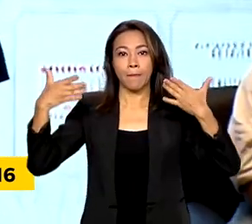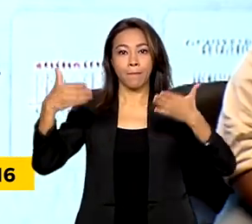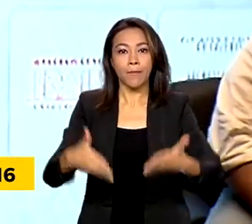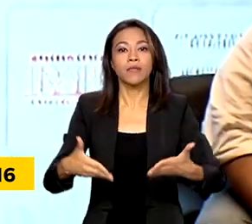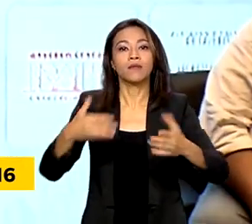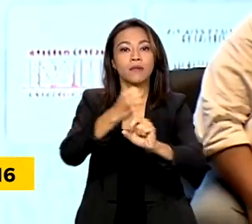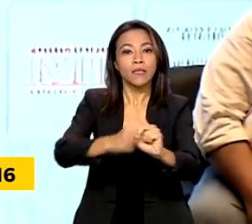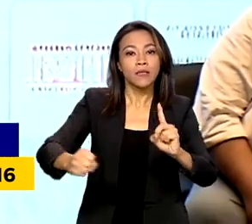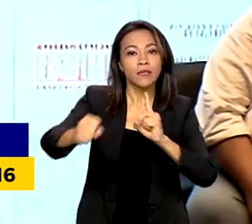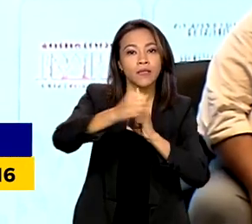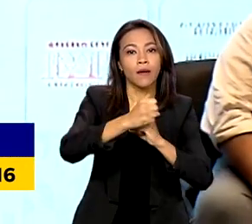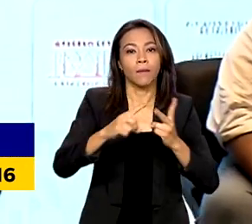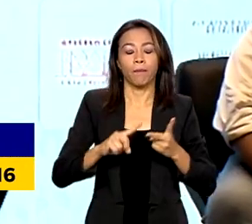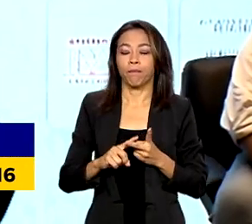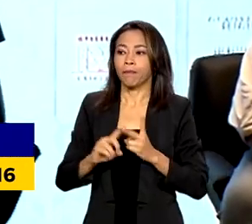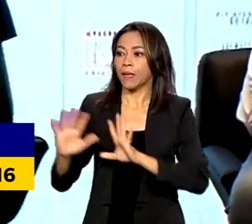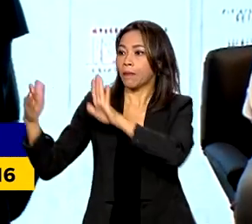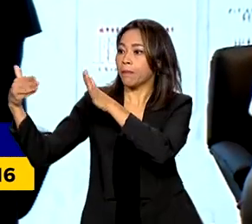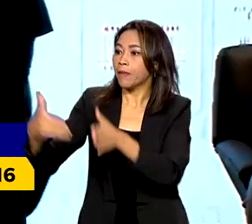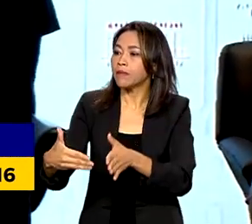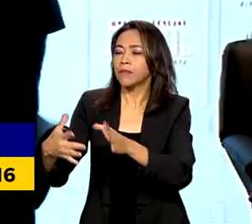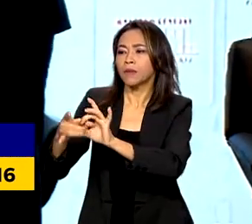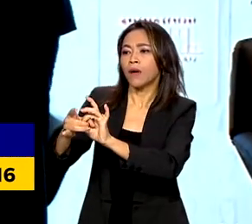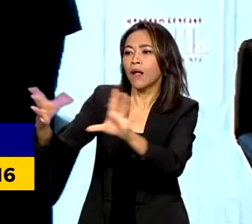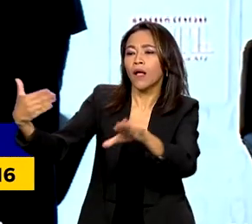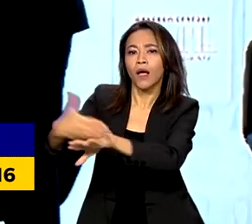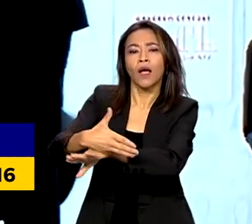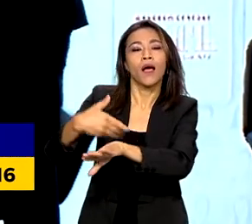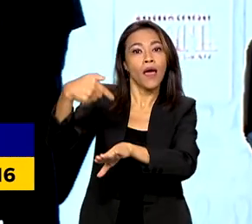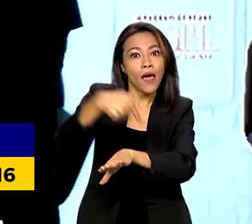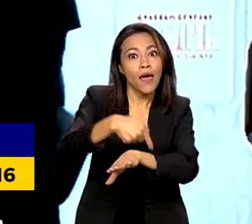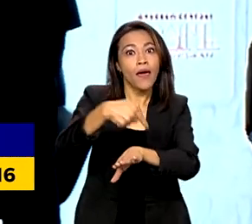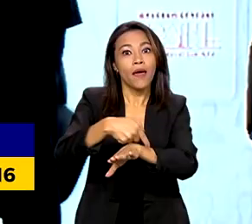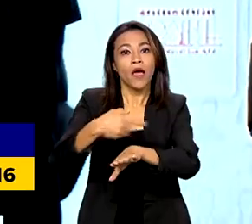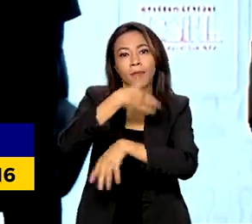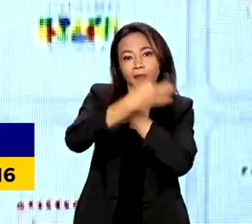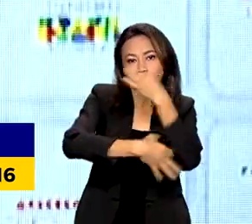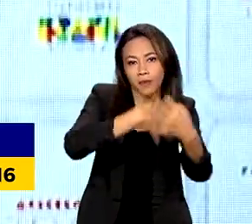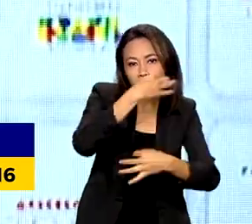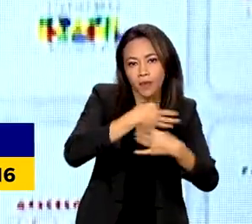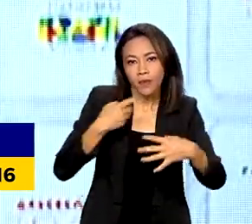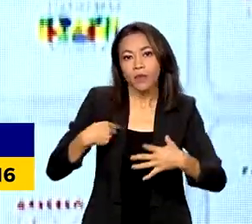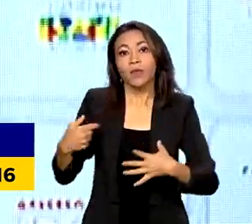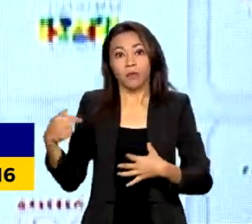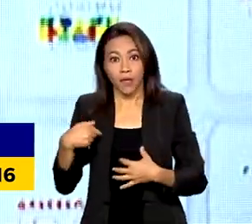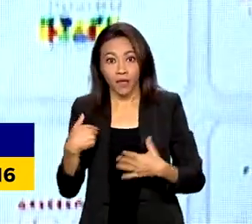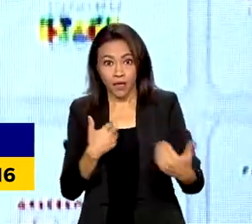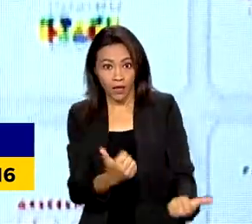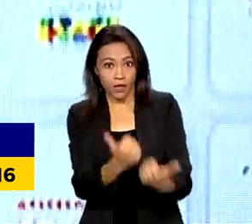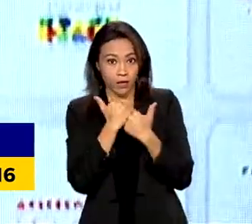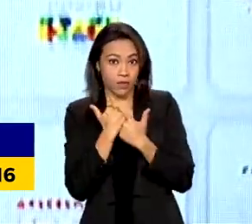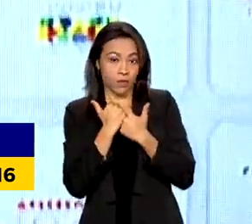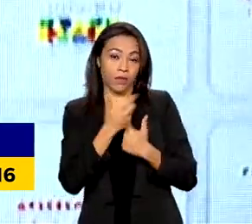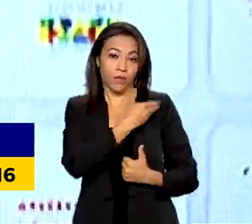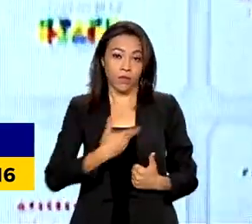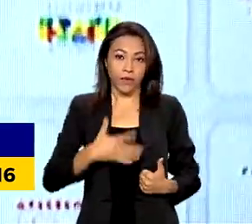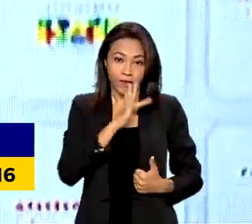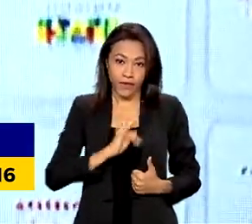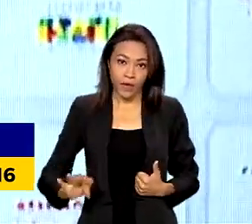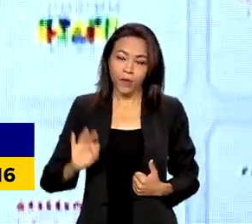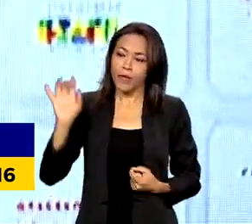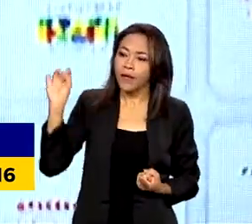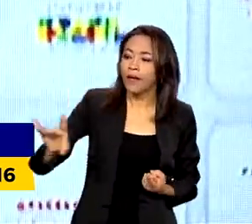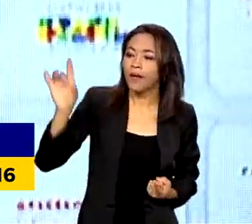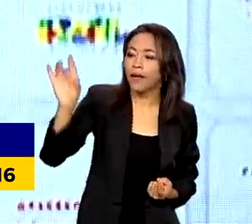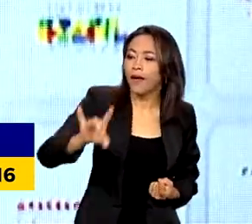a participação popular, é o canal de entrada do povo para o governo federal, para absorver o conteúdo que cada um e cada